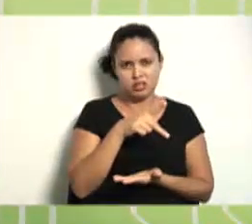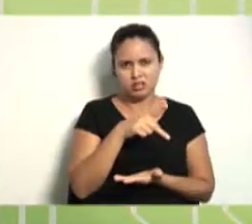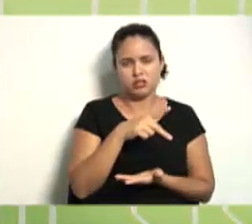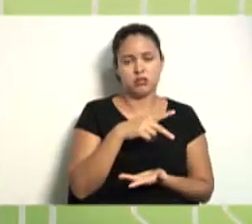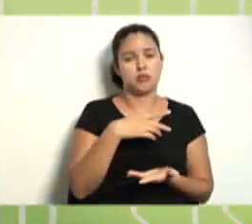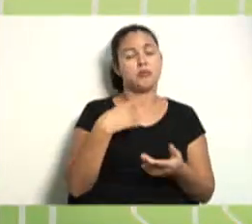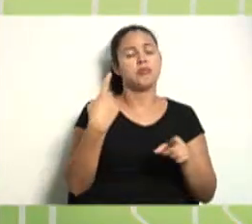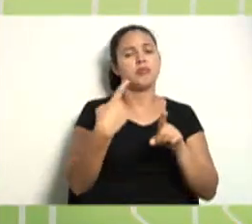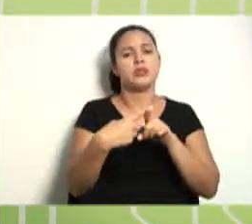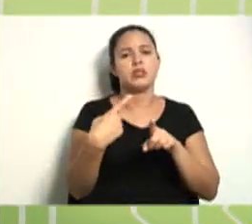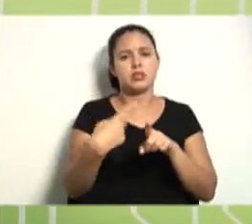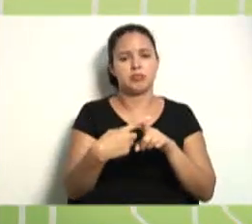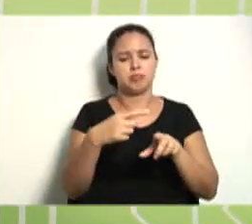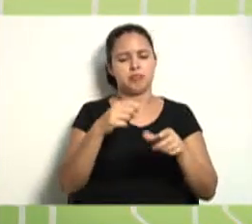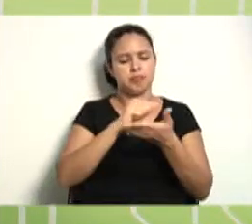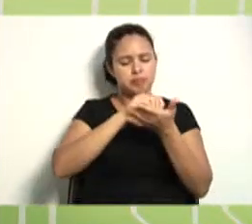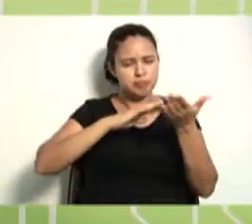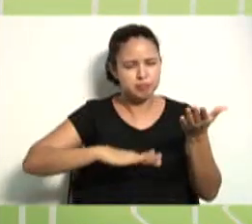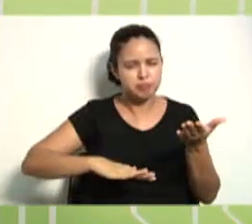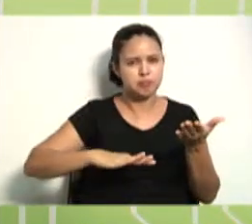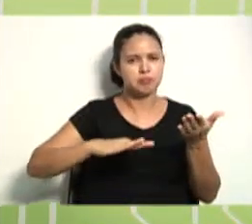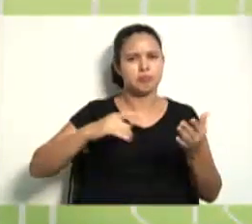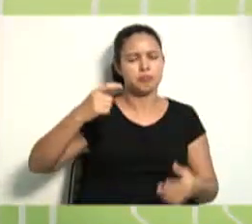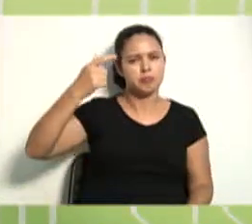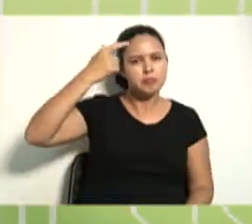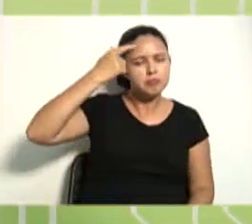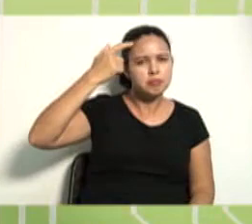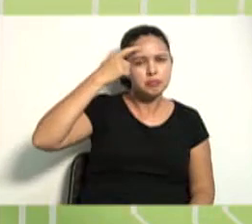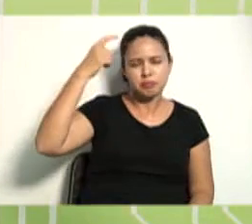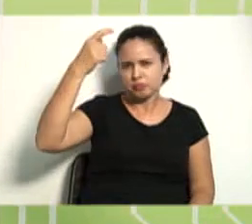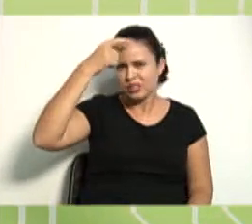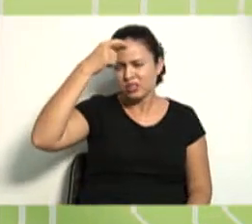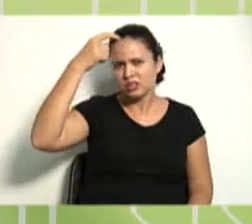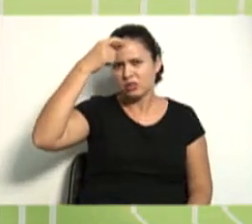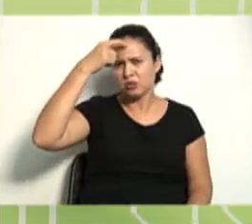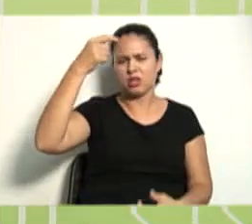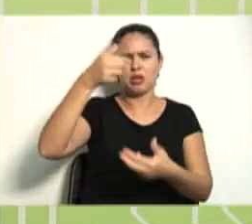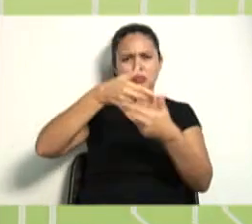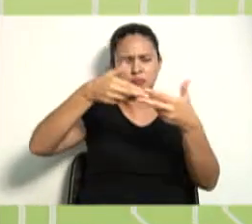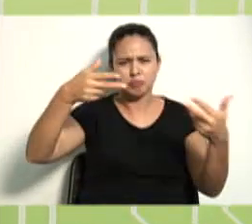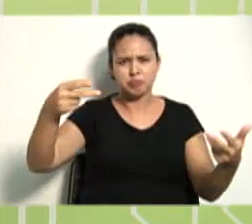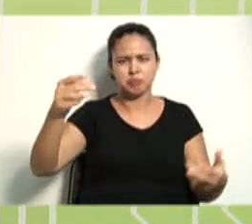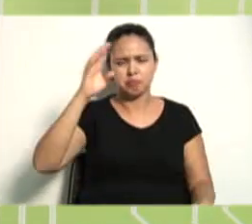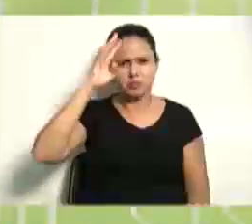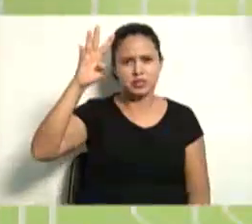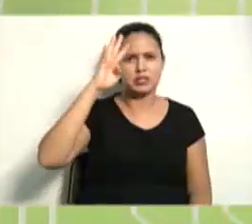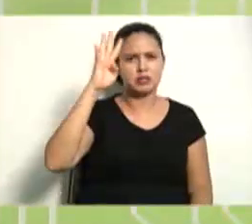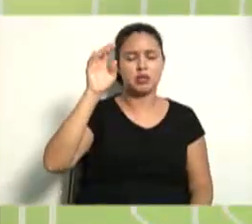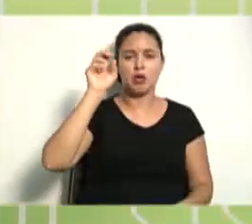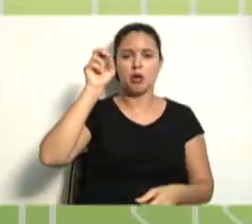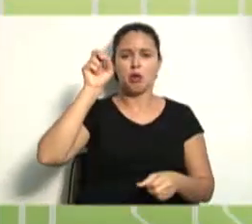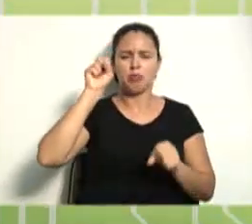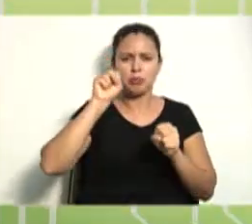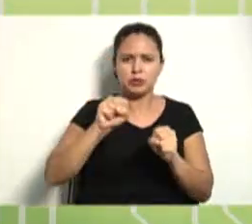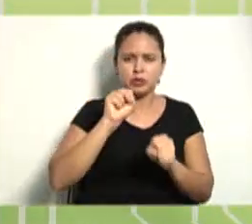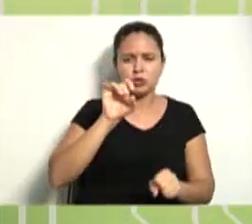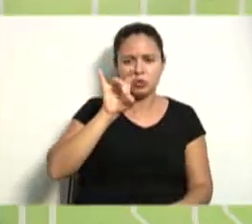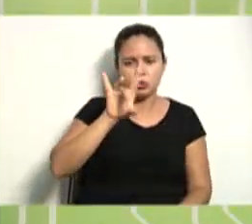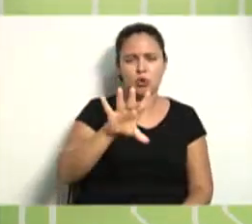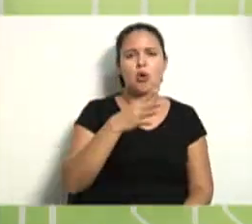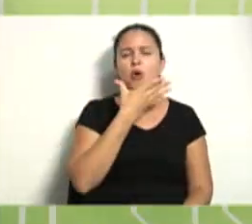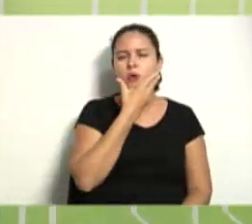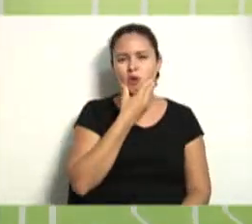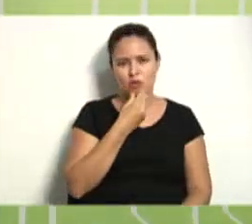de conhecimento, de pensamento, só era reservada aos homens. Às mulheres cabia o cuidado do lar,